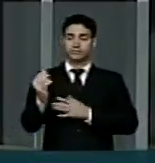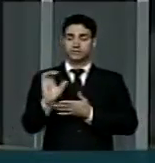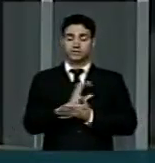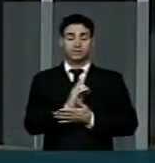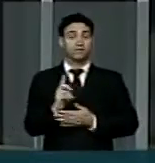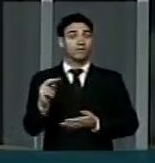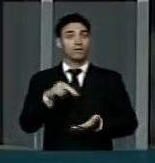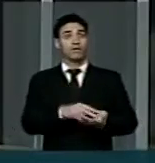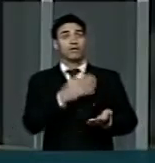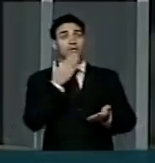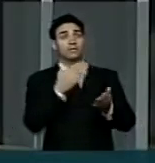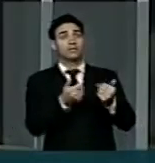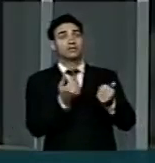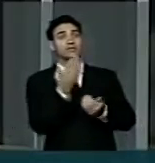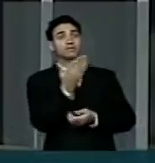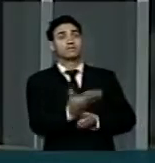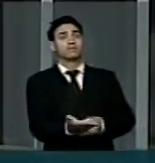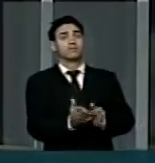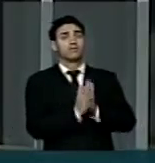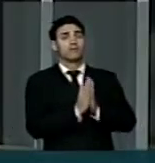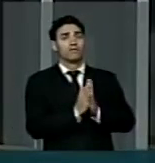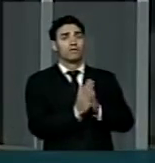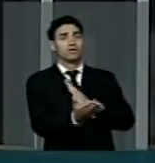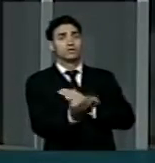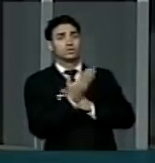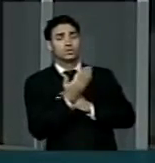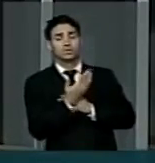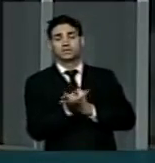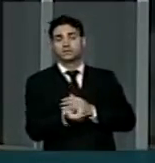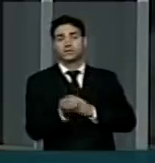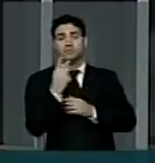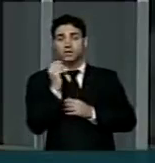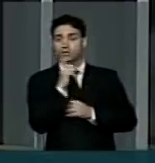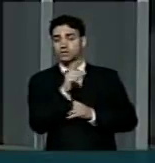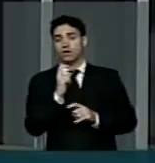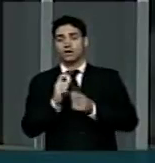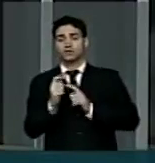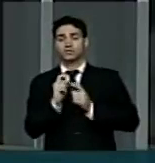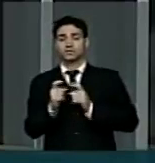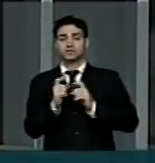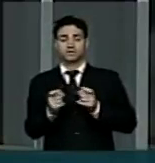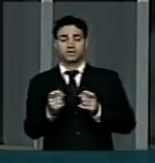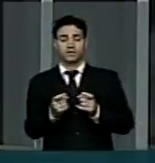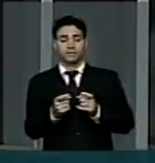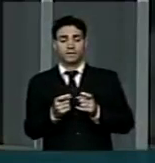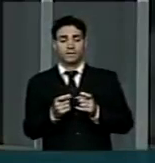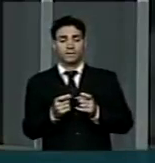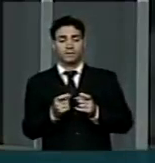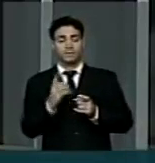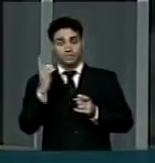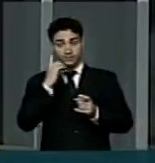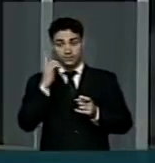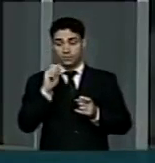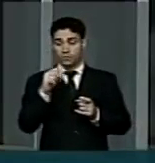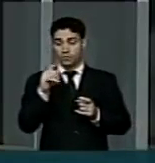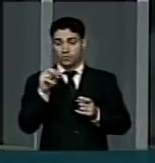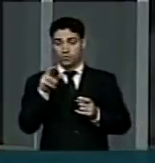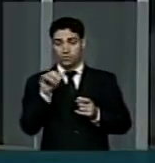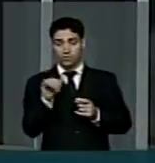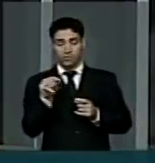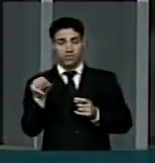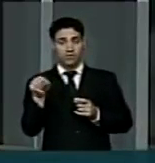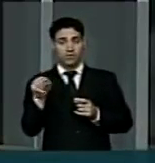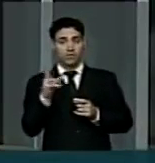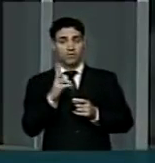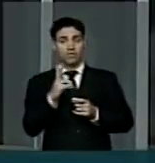na mão, implorando ajuda para poder administrar. Eu seguidamente escuto o deputado Amaury Teixeira, ele